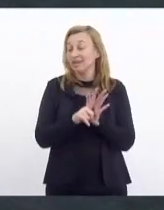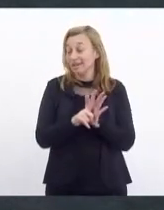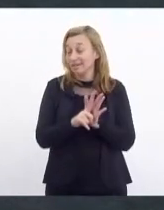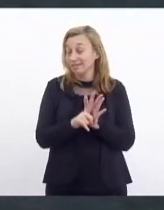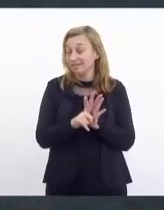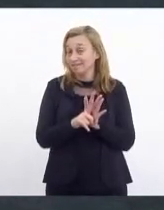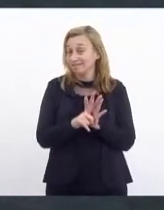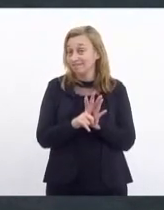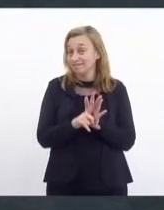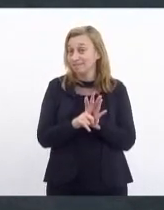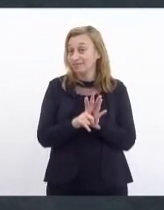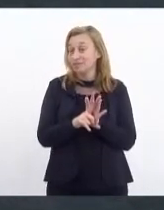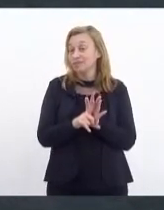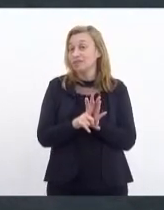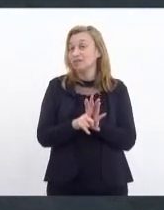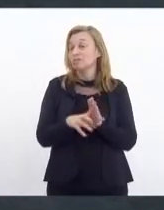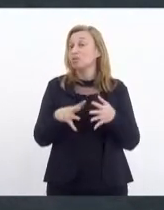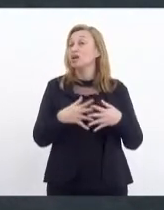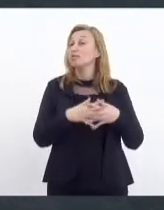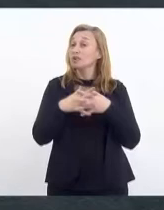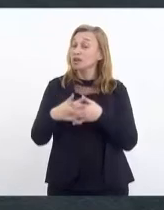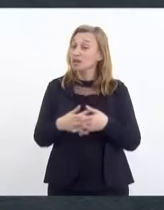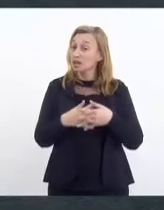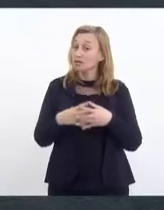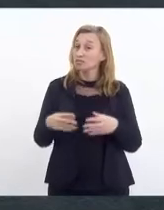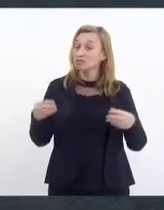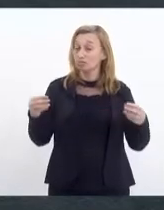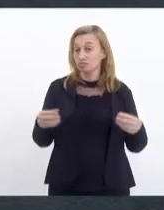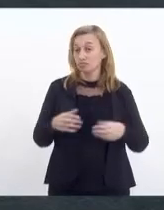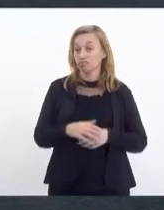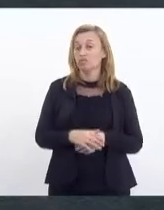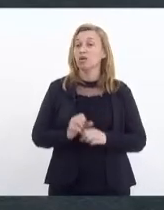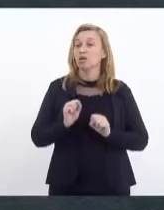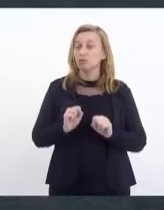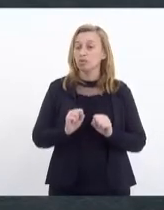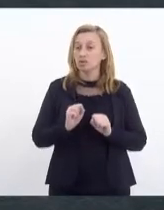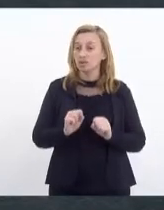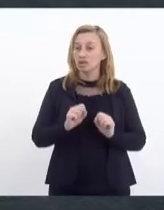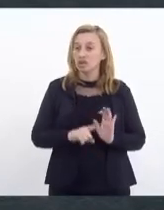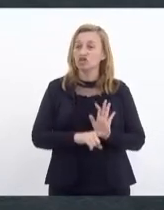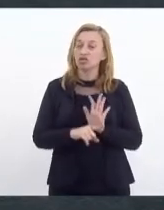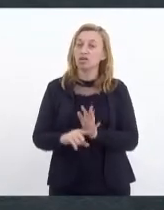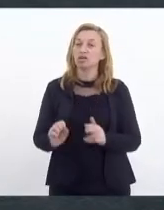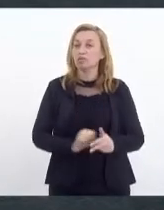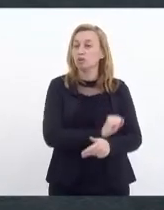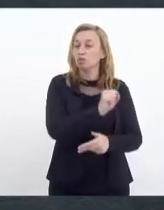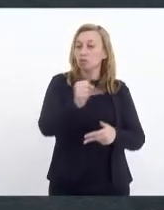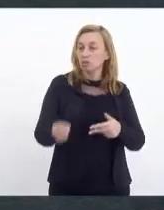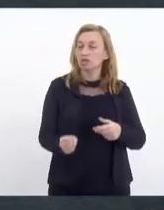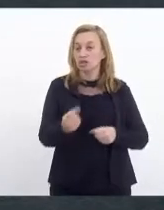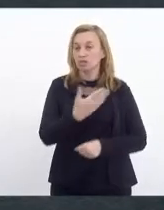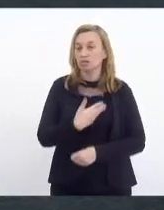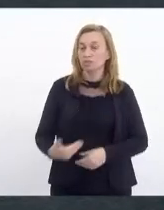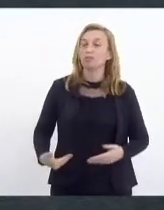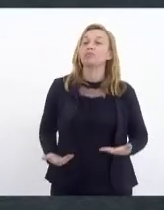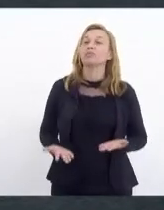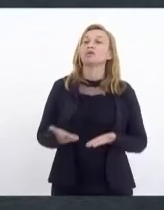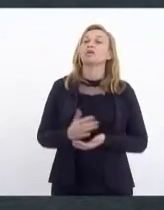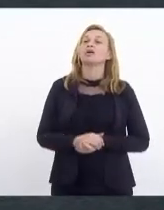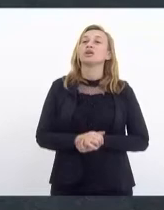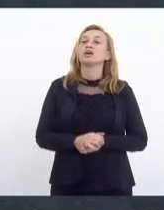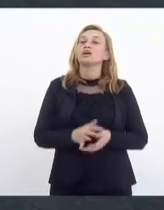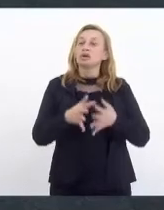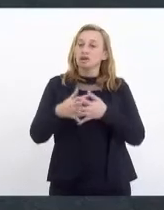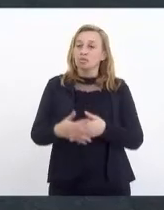o caminhoneiro poder ser financiado pelo poder público e o